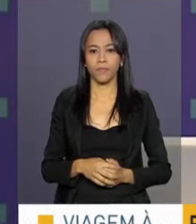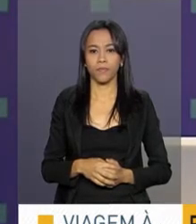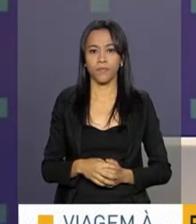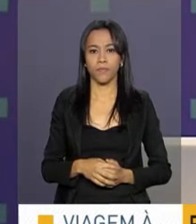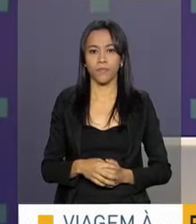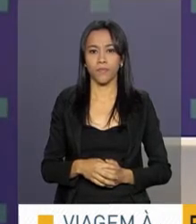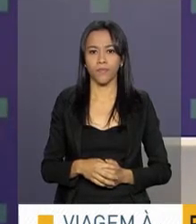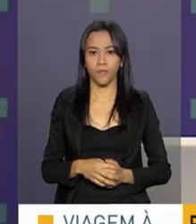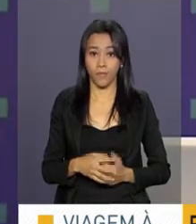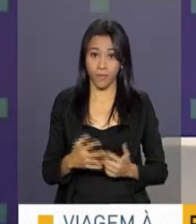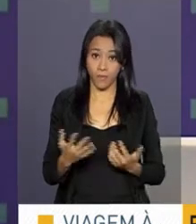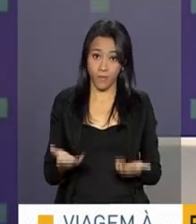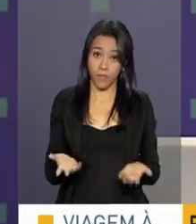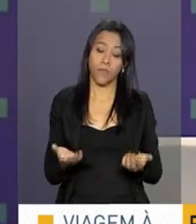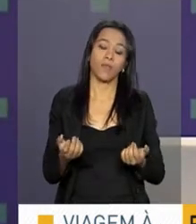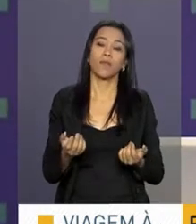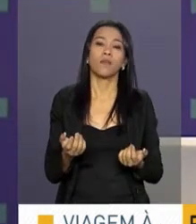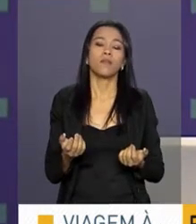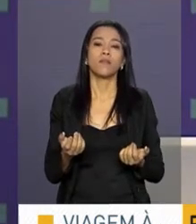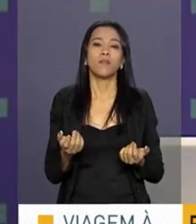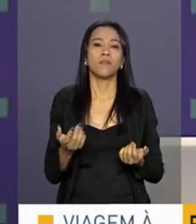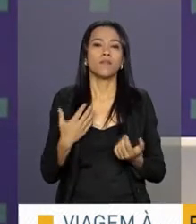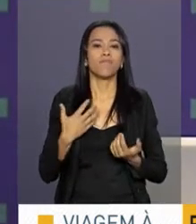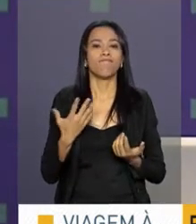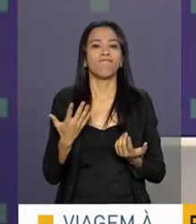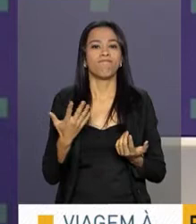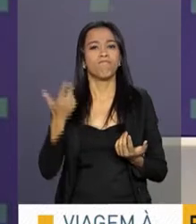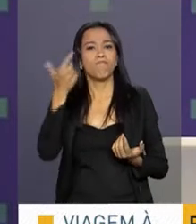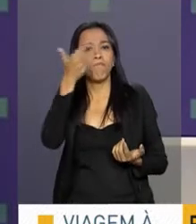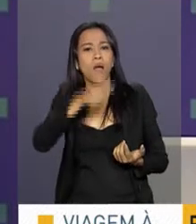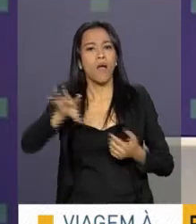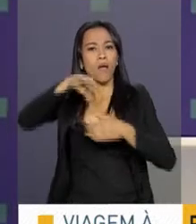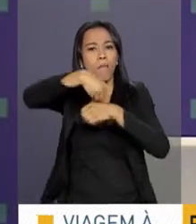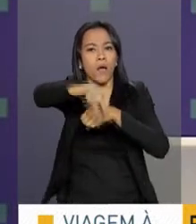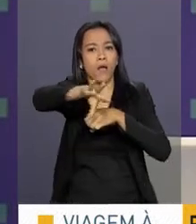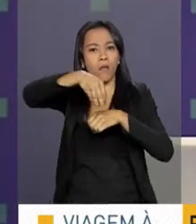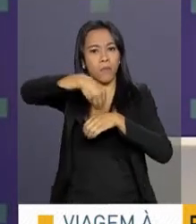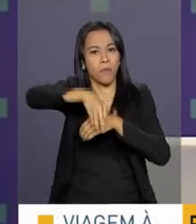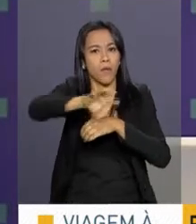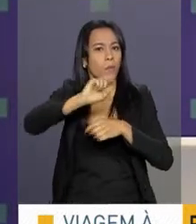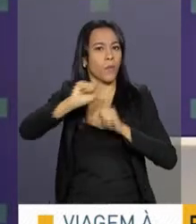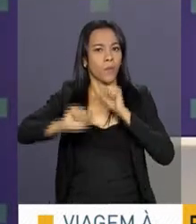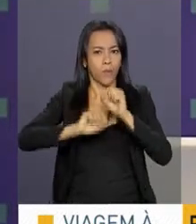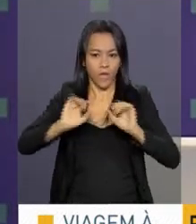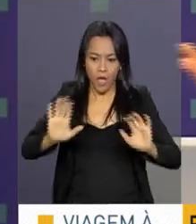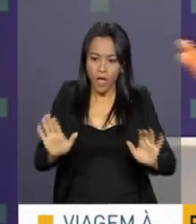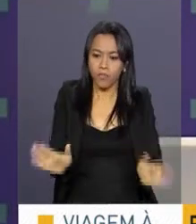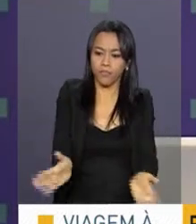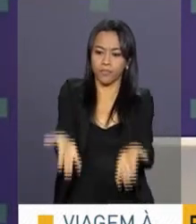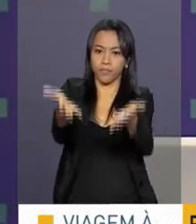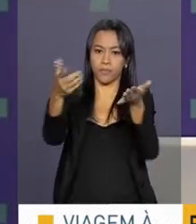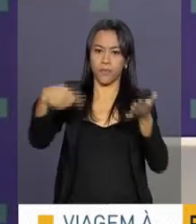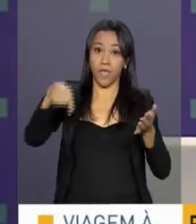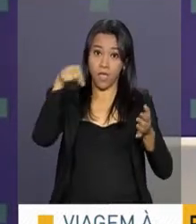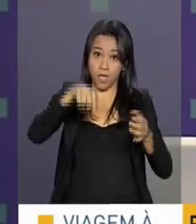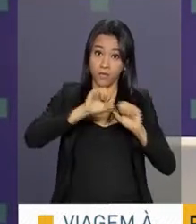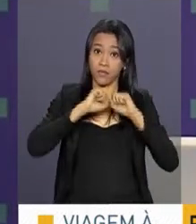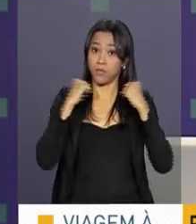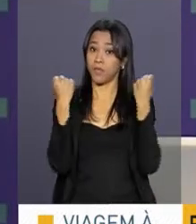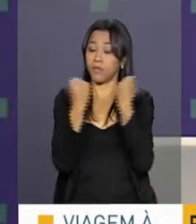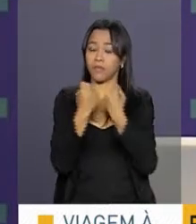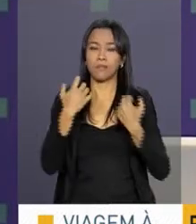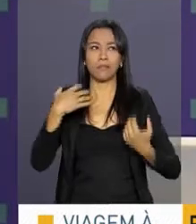para dar elementos e trazer mais informações que ajudam nesse processo, esse seminário é